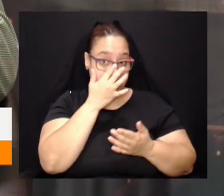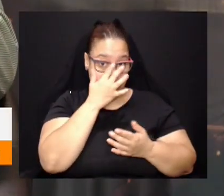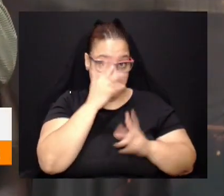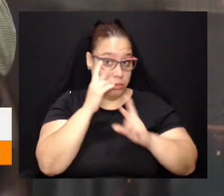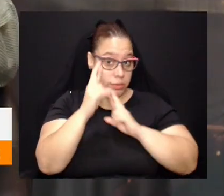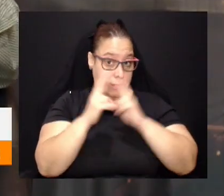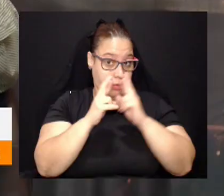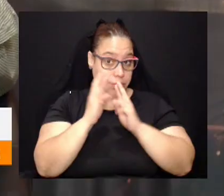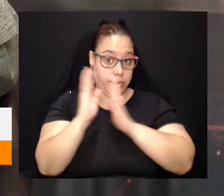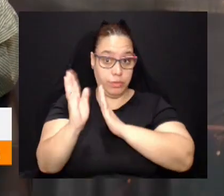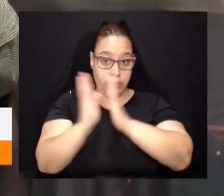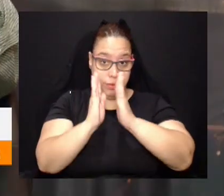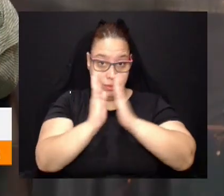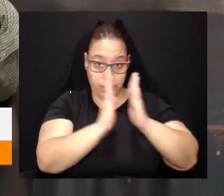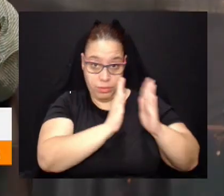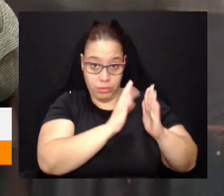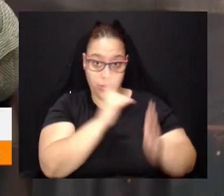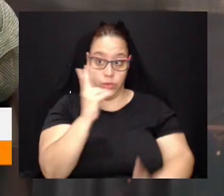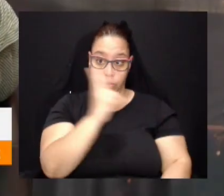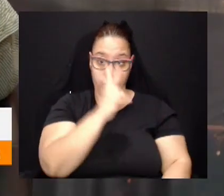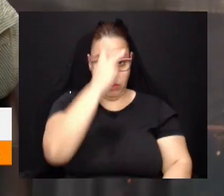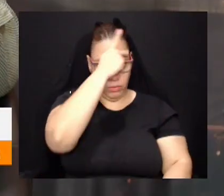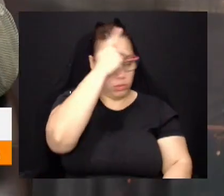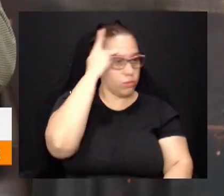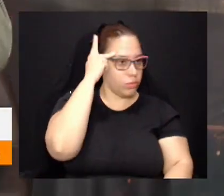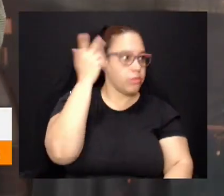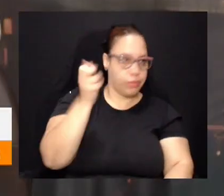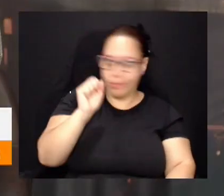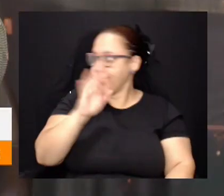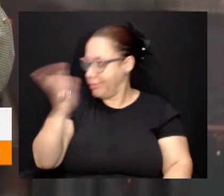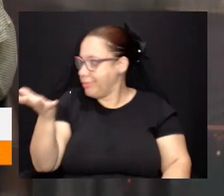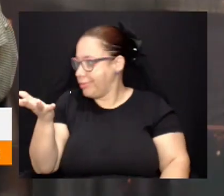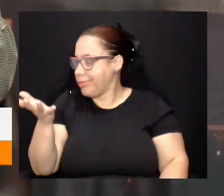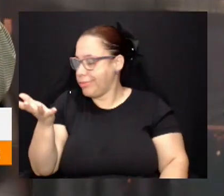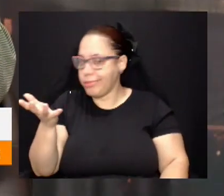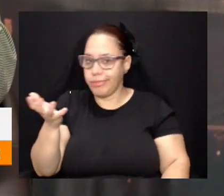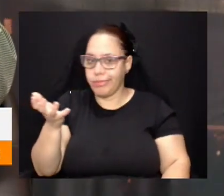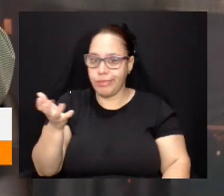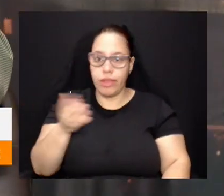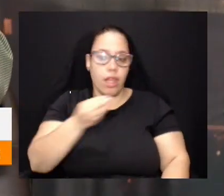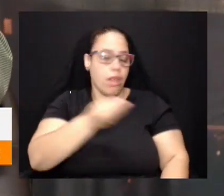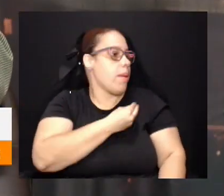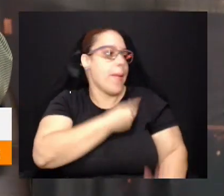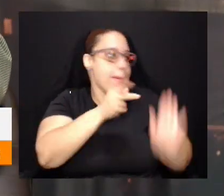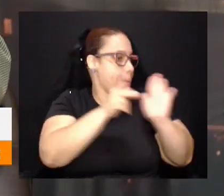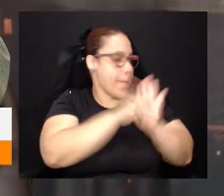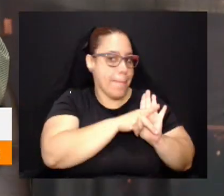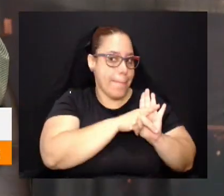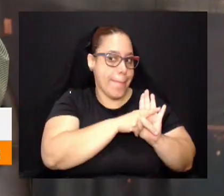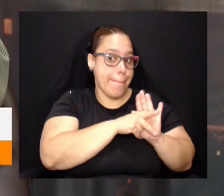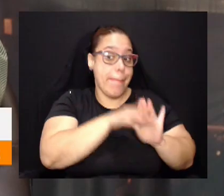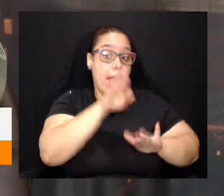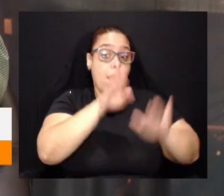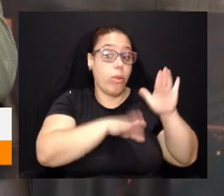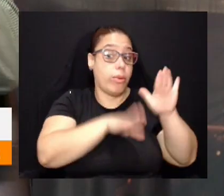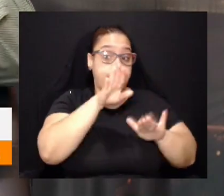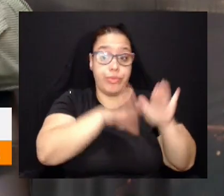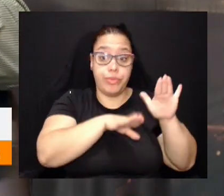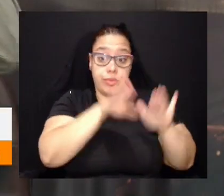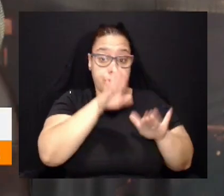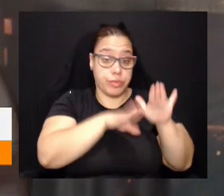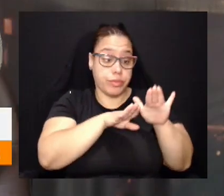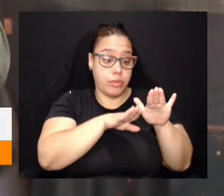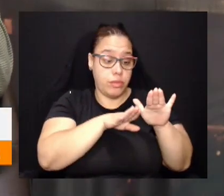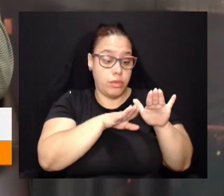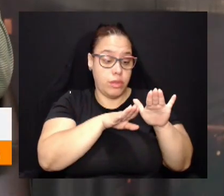mínimo, mudança. né, duas pessoas, né? Claro. Então assim, ela não tem vida própria, né? Então depende da atitude de cada um.